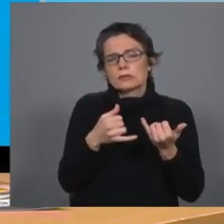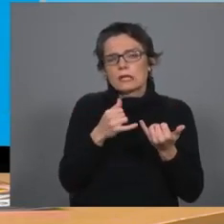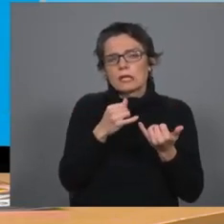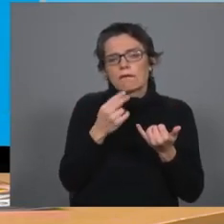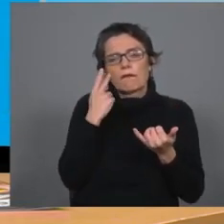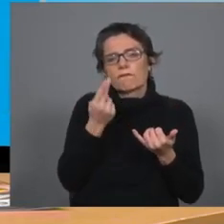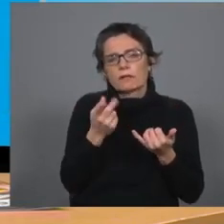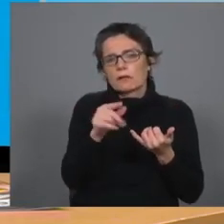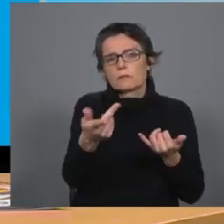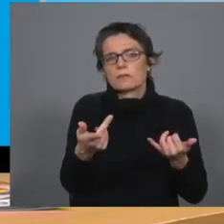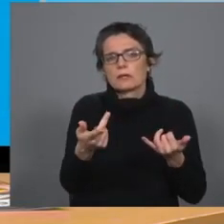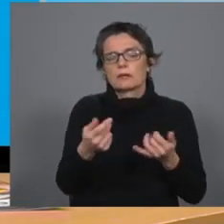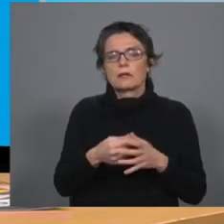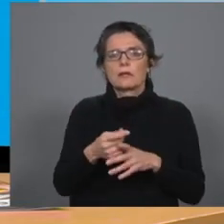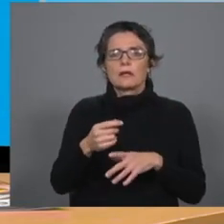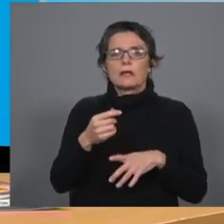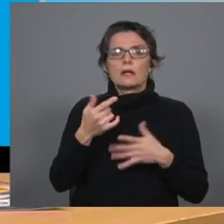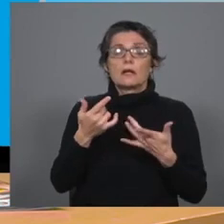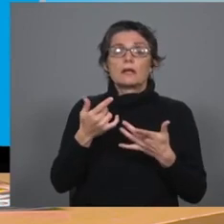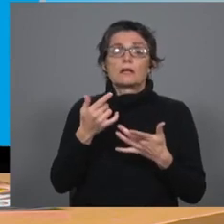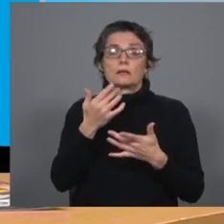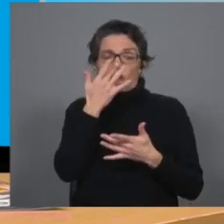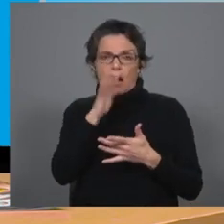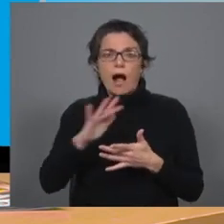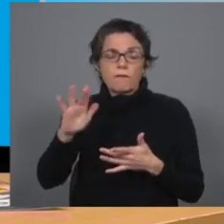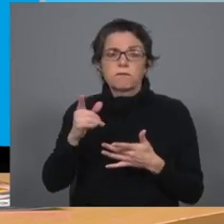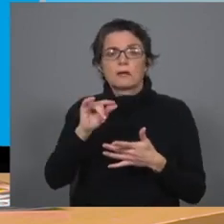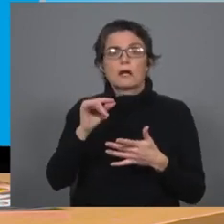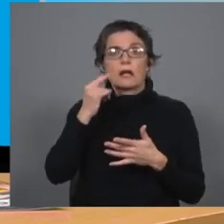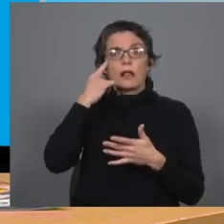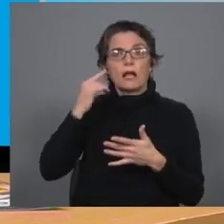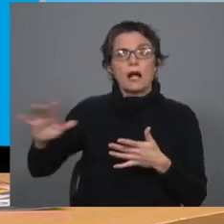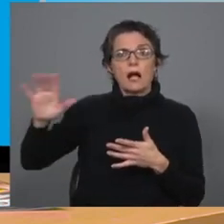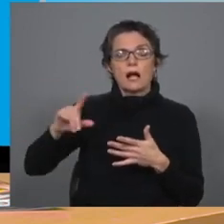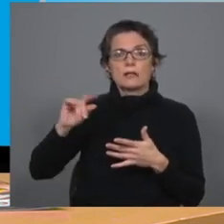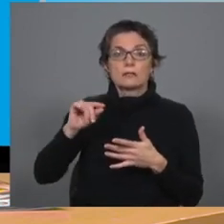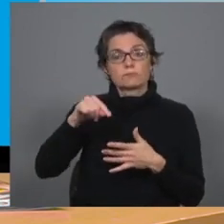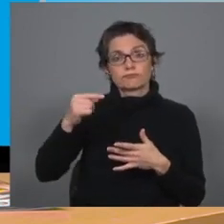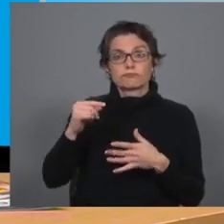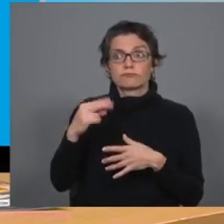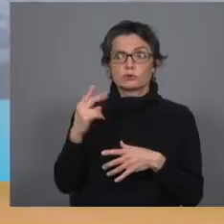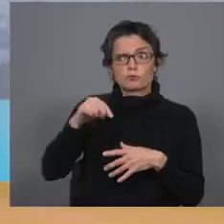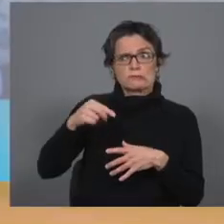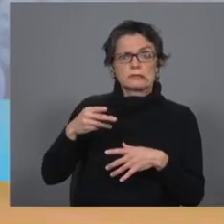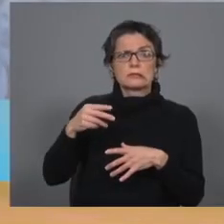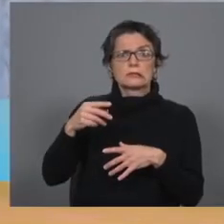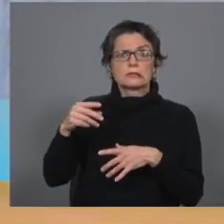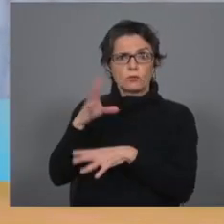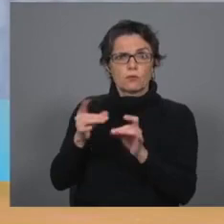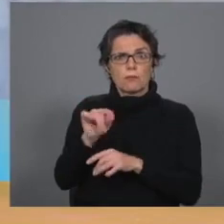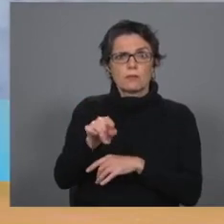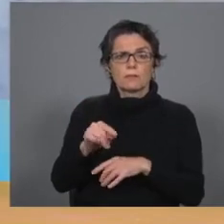na África, na Ásia e até 2 na Europa. Foram 2 sacerdotes que foram assassinados. Além de muita gente que